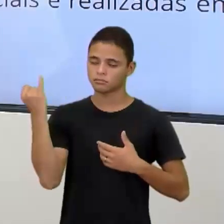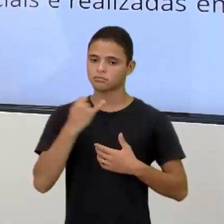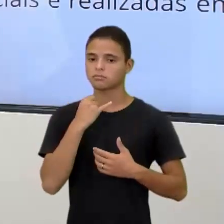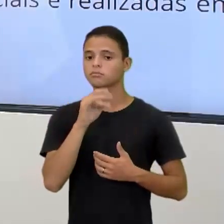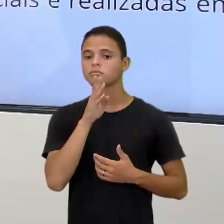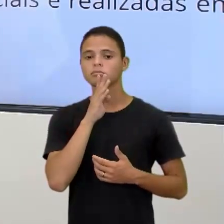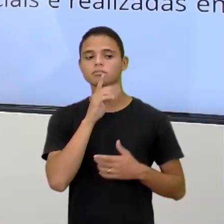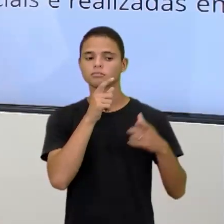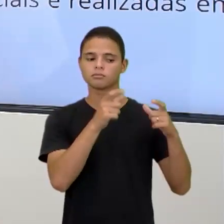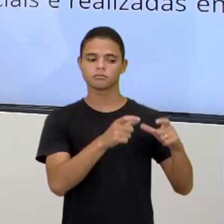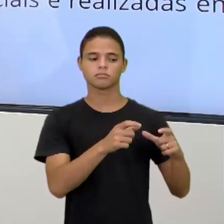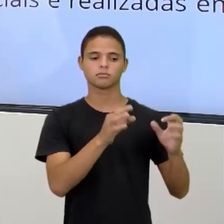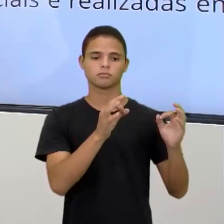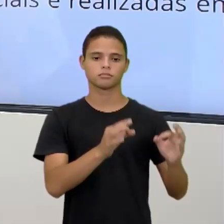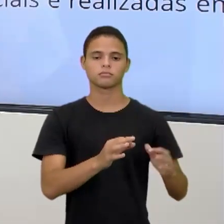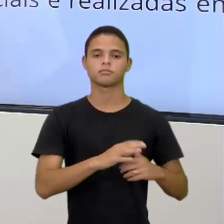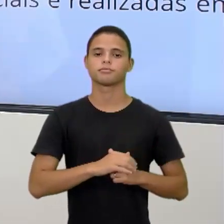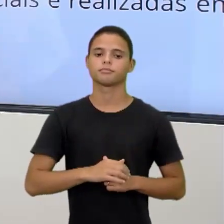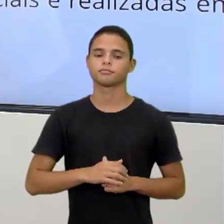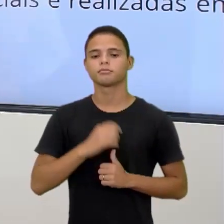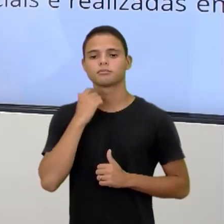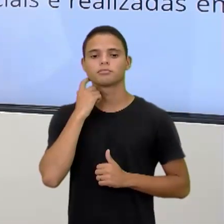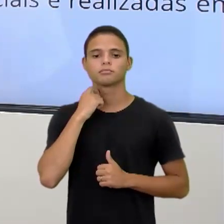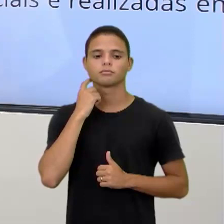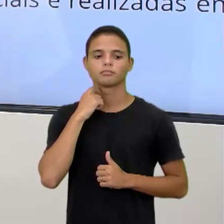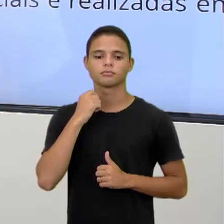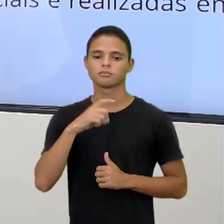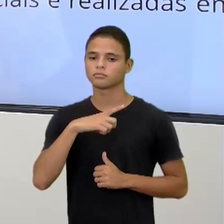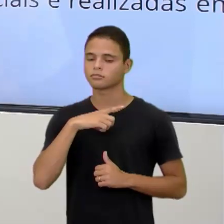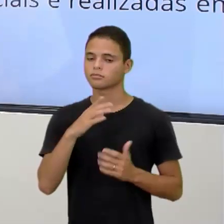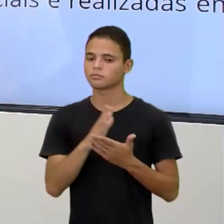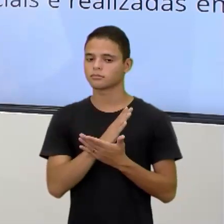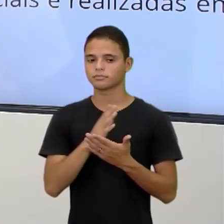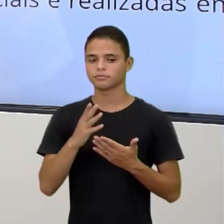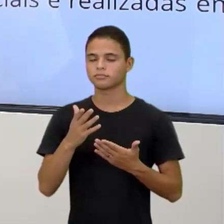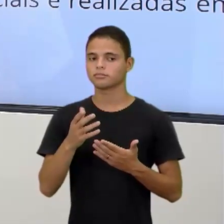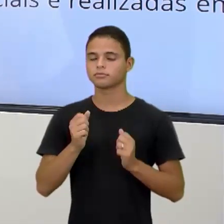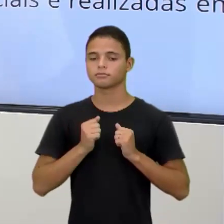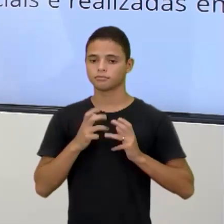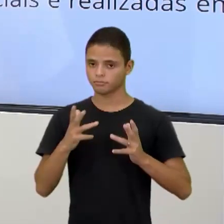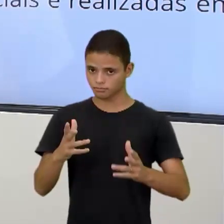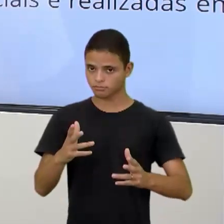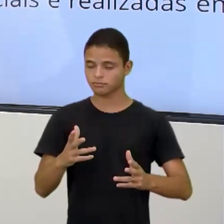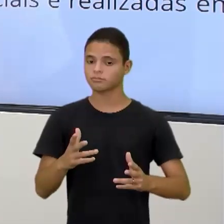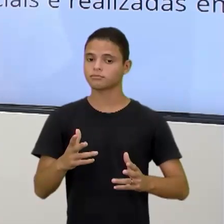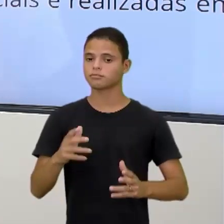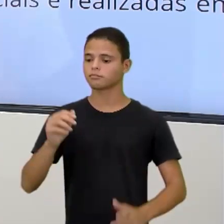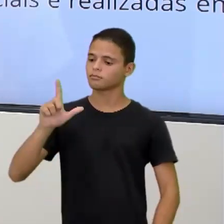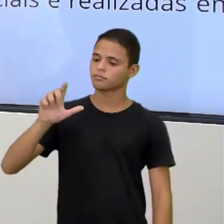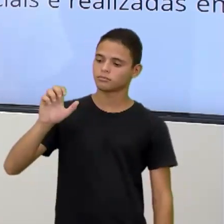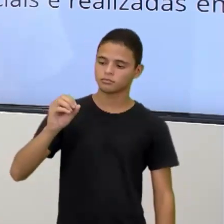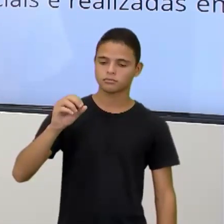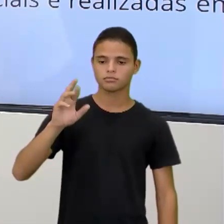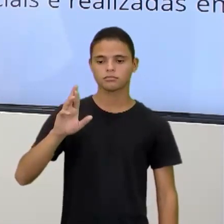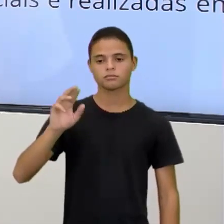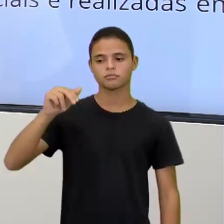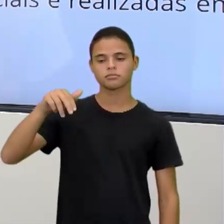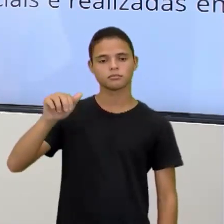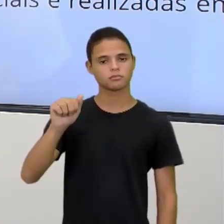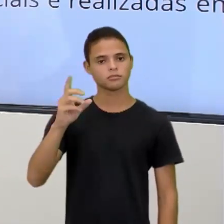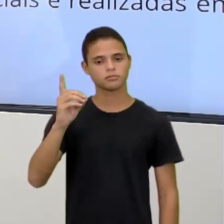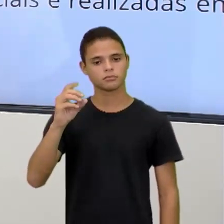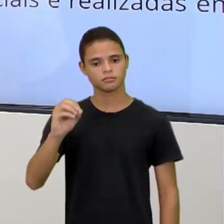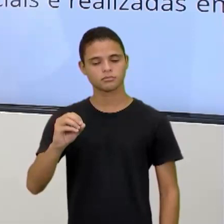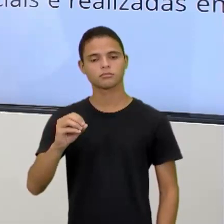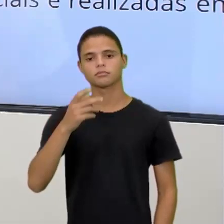você vai trabalhar, né? Por isso que é importante conhecer a empresa. Tem algumas participações aqui, o Leonardo falou, eu acho que falaria